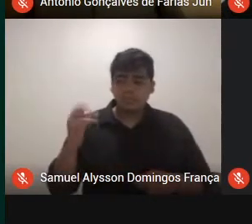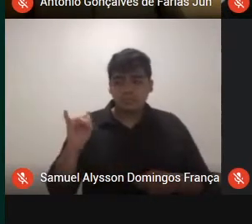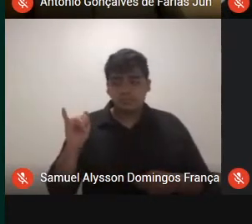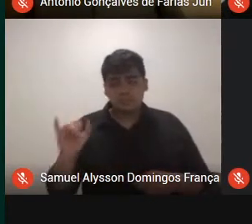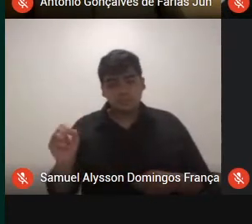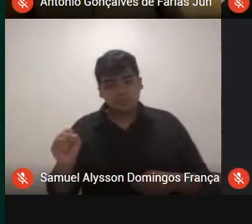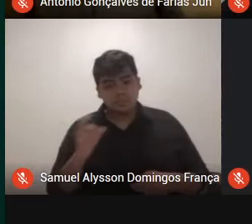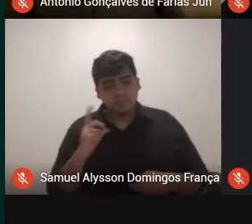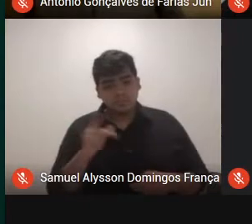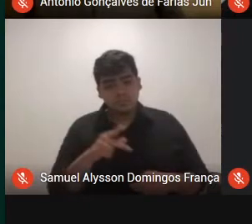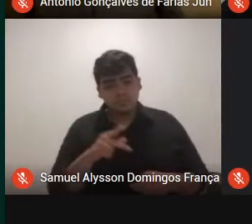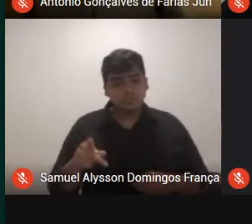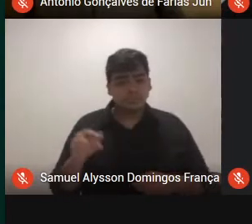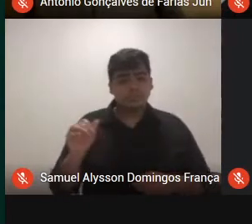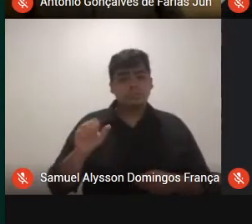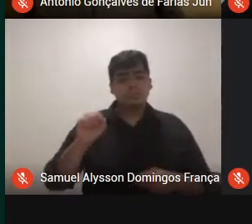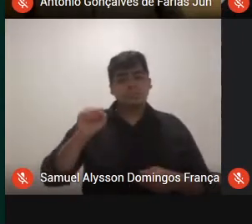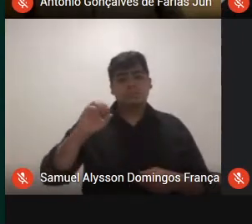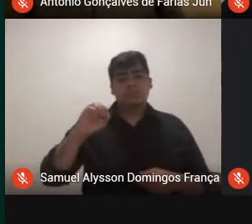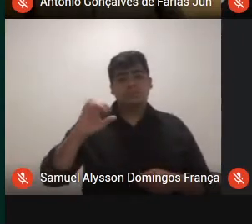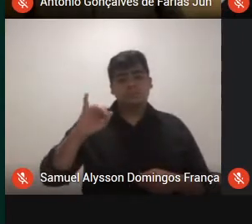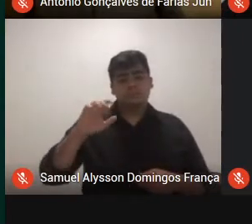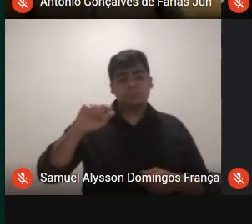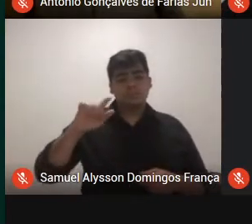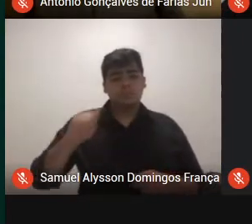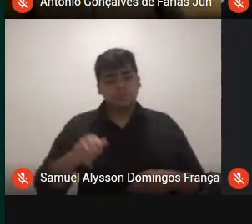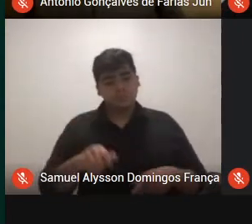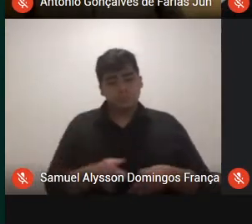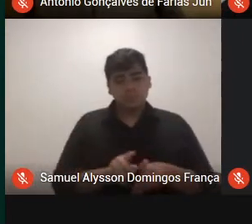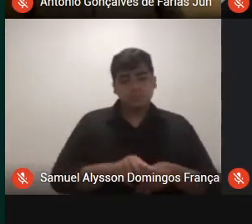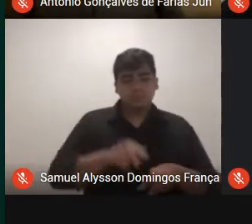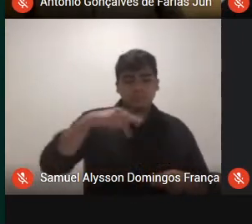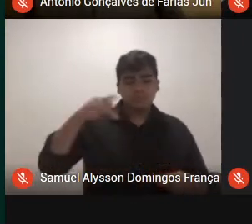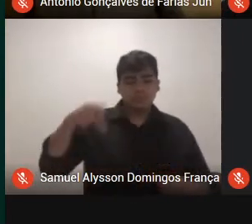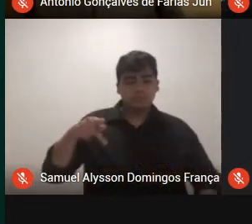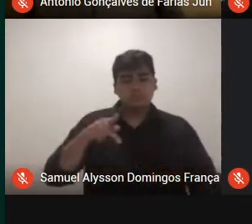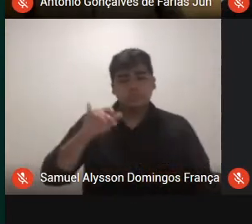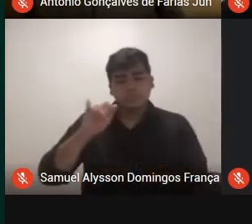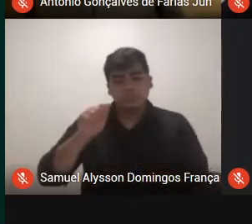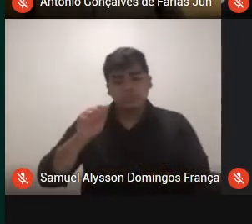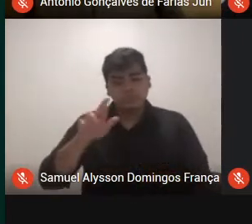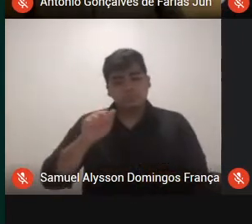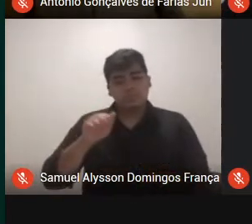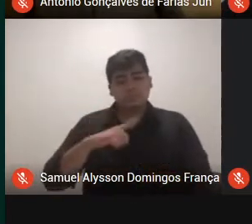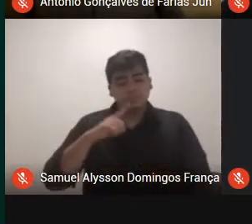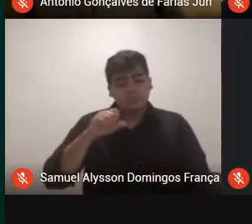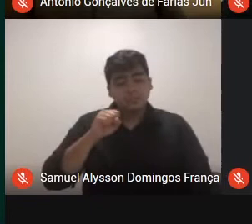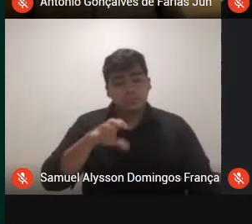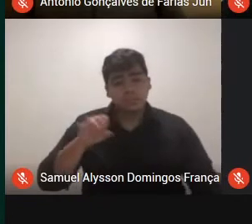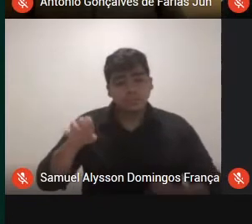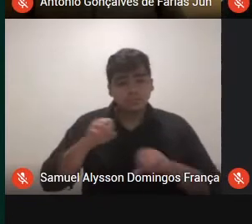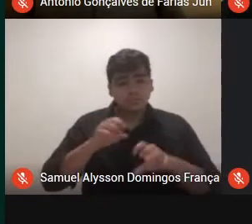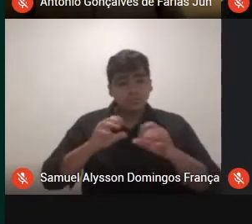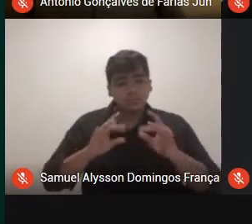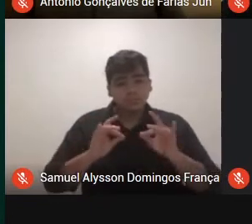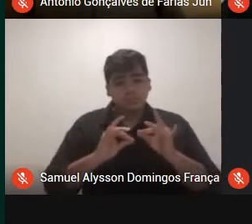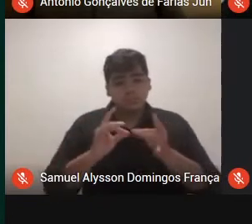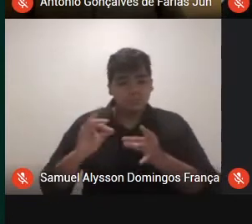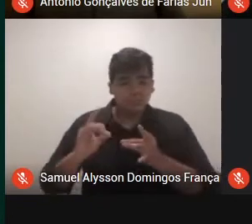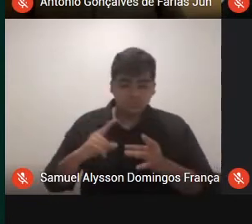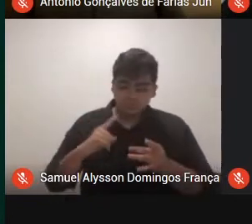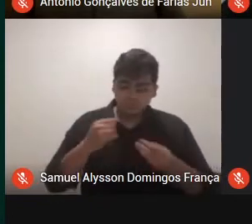de Sociologia, com a professora Chiara, de História, ministraram oficinas, né, do valor social das edificações, do valor do